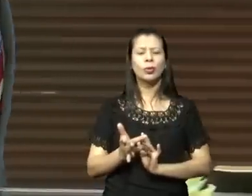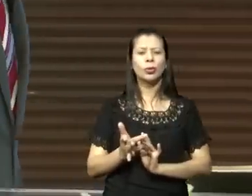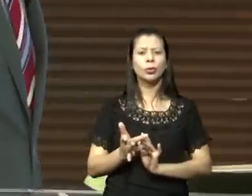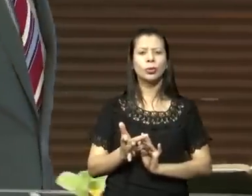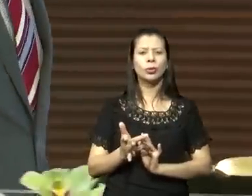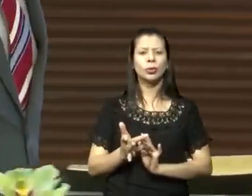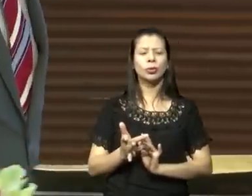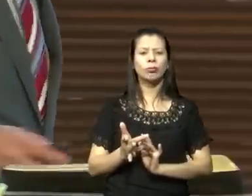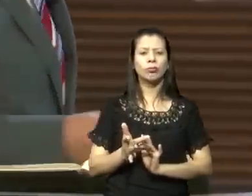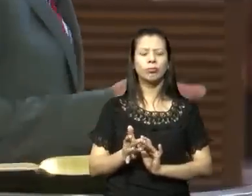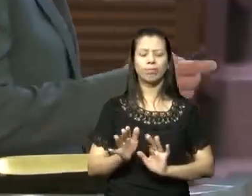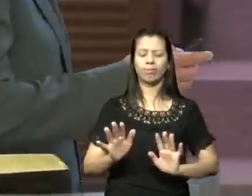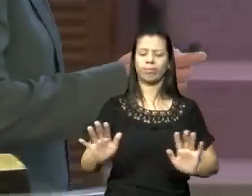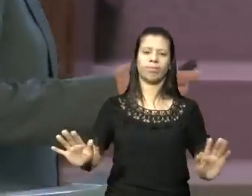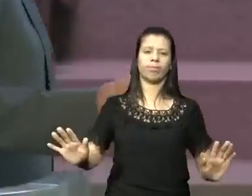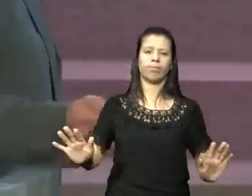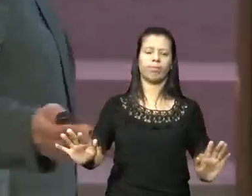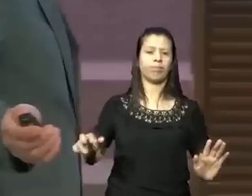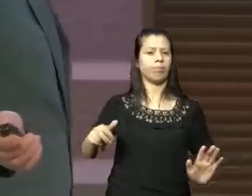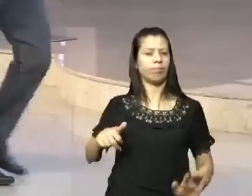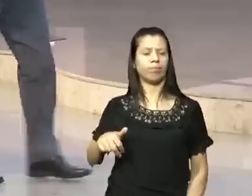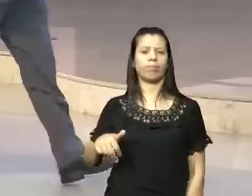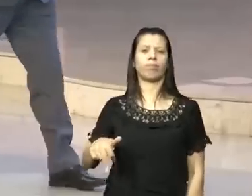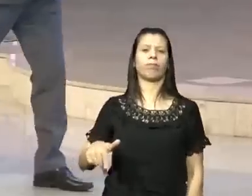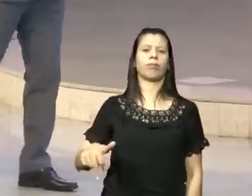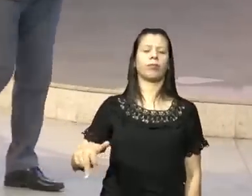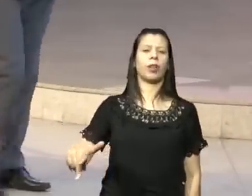coloca o outro PowerPoint para mim